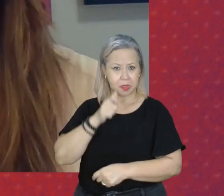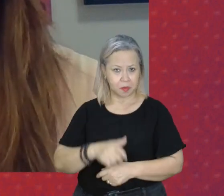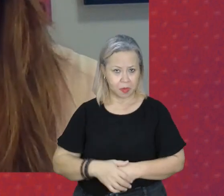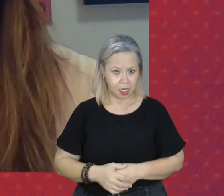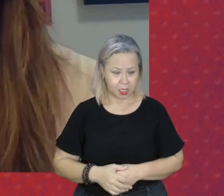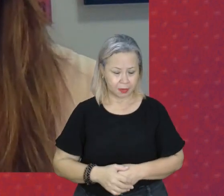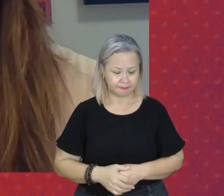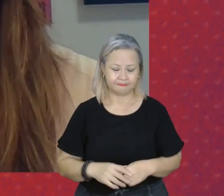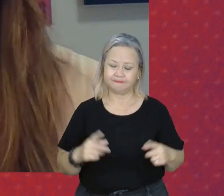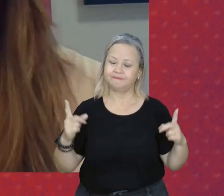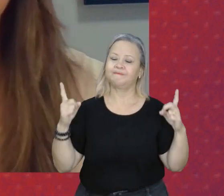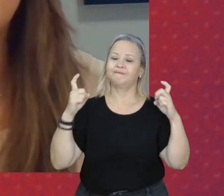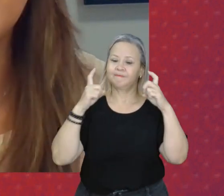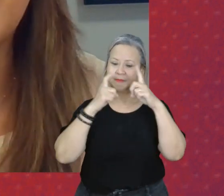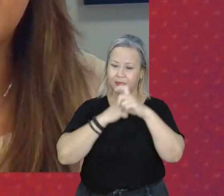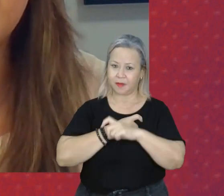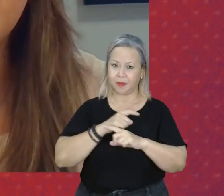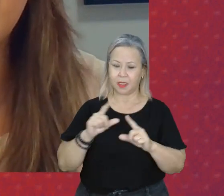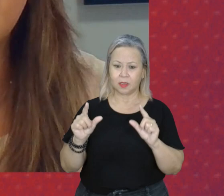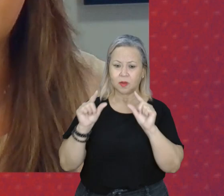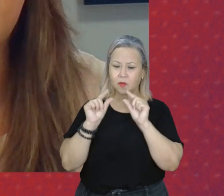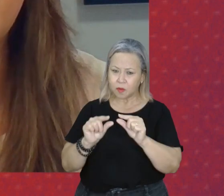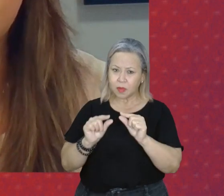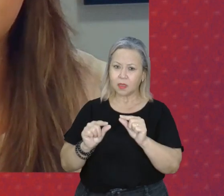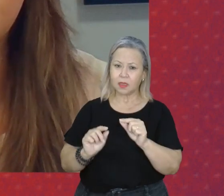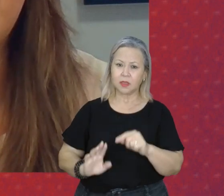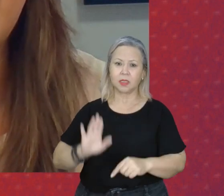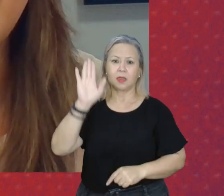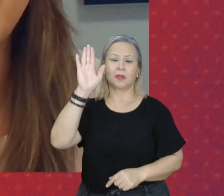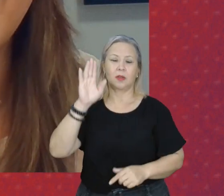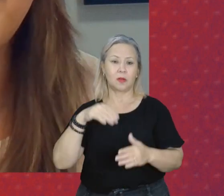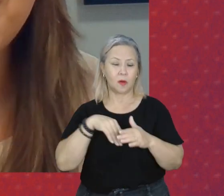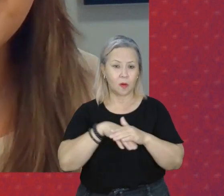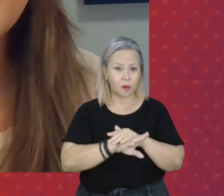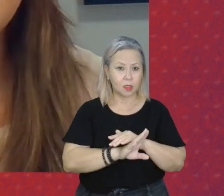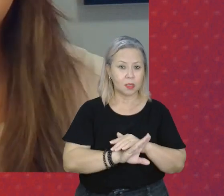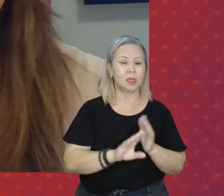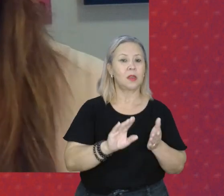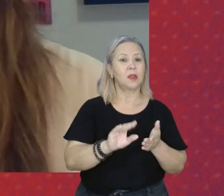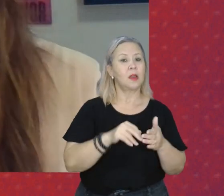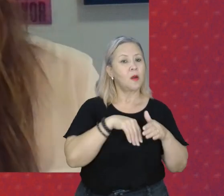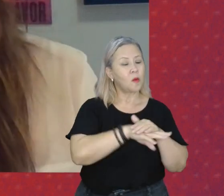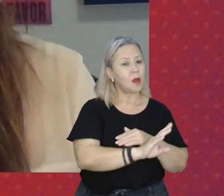muito difícil que o mínimo de candidaturas reservadas para as mulheres, né,